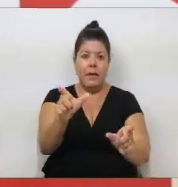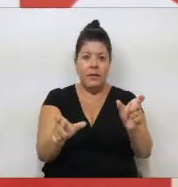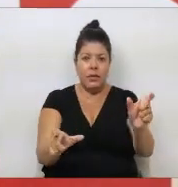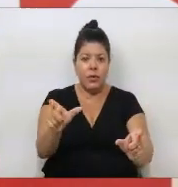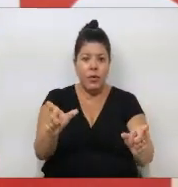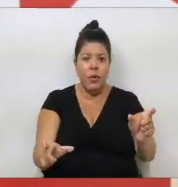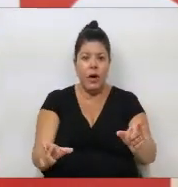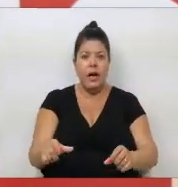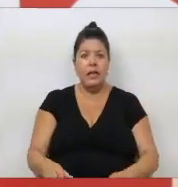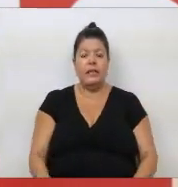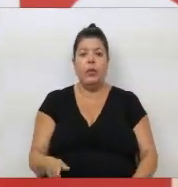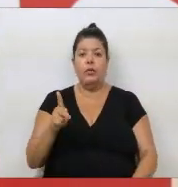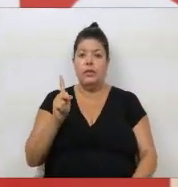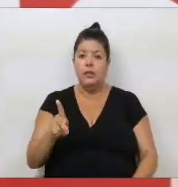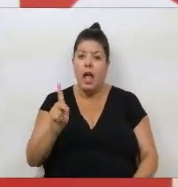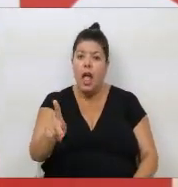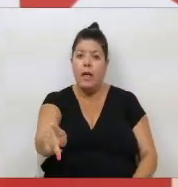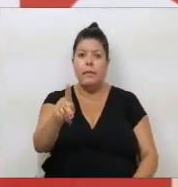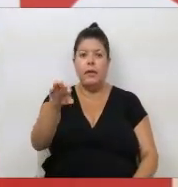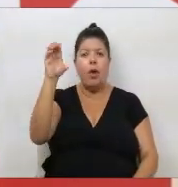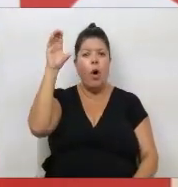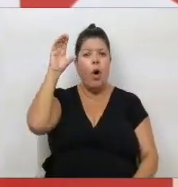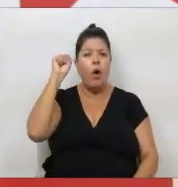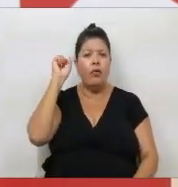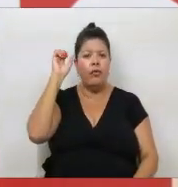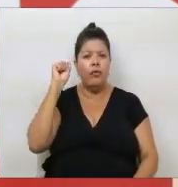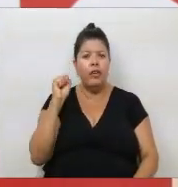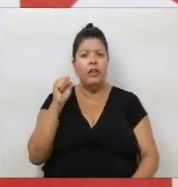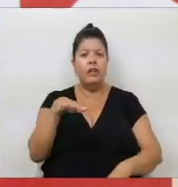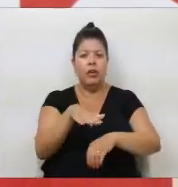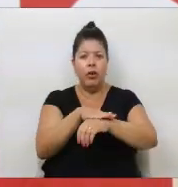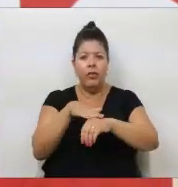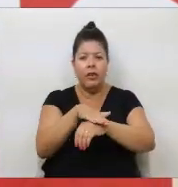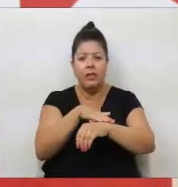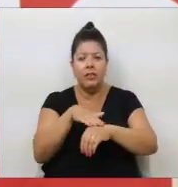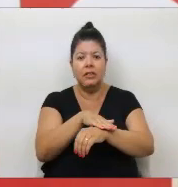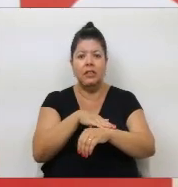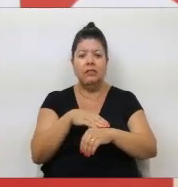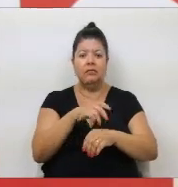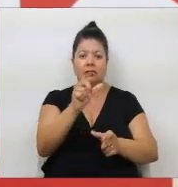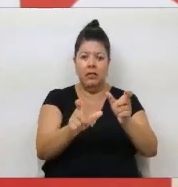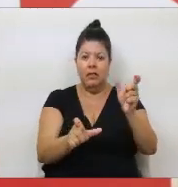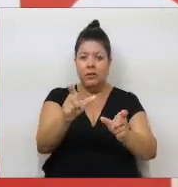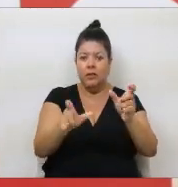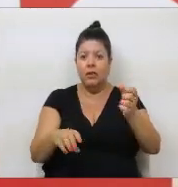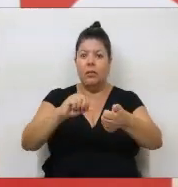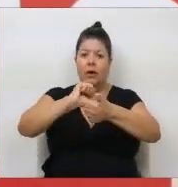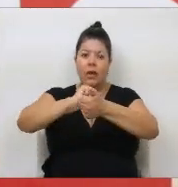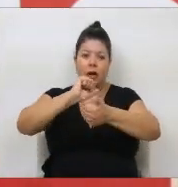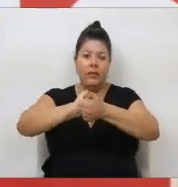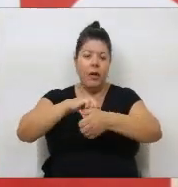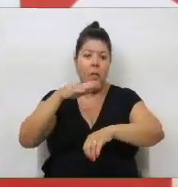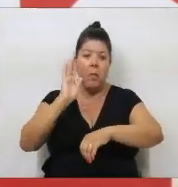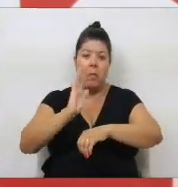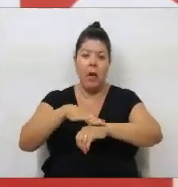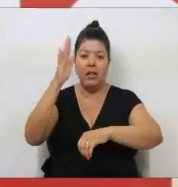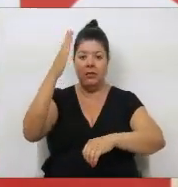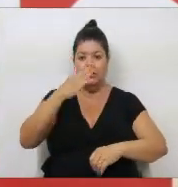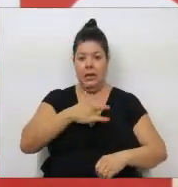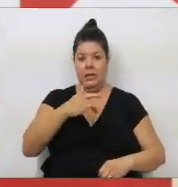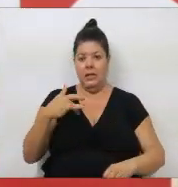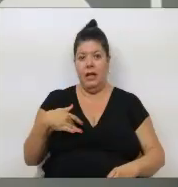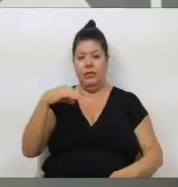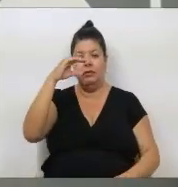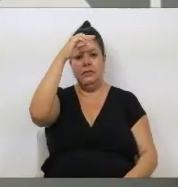estaremos sempre ouvindo e dialogando cotidianamente para qualificar o máximo possível a saúde no nosso